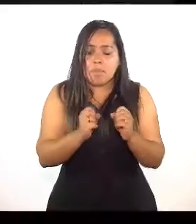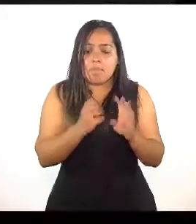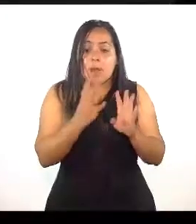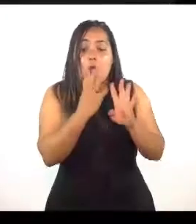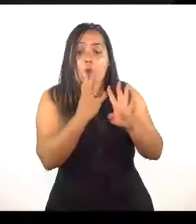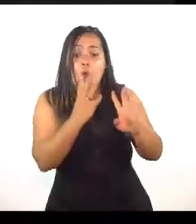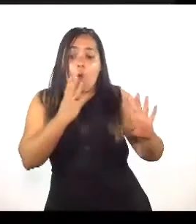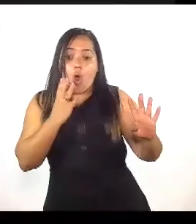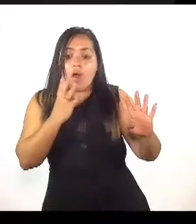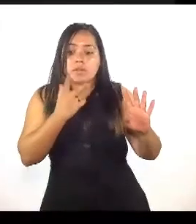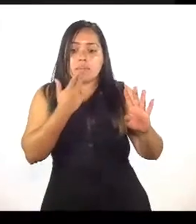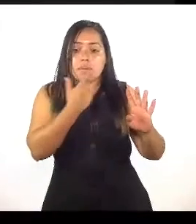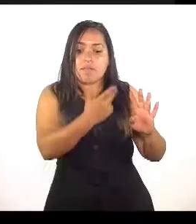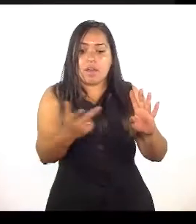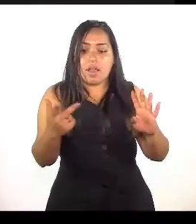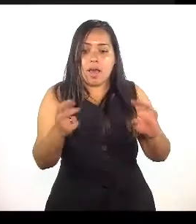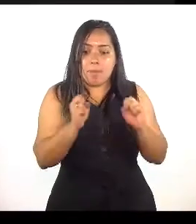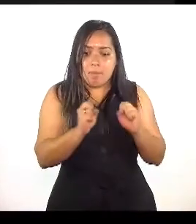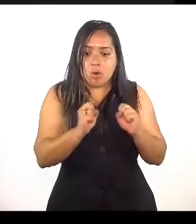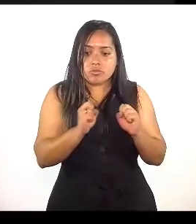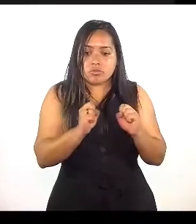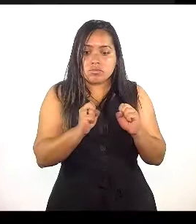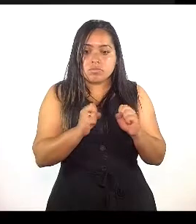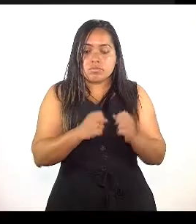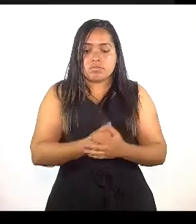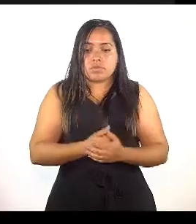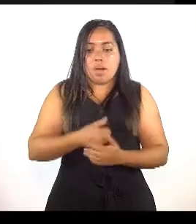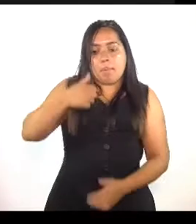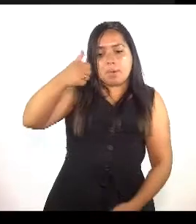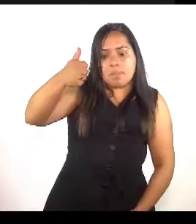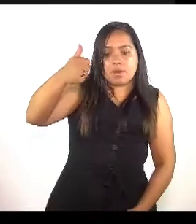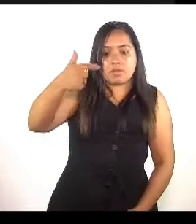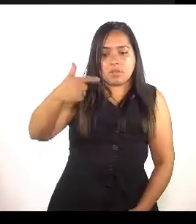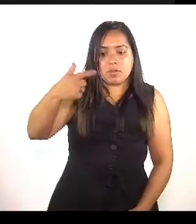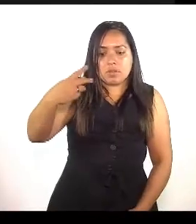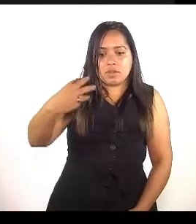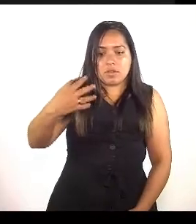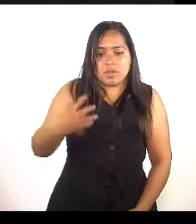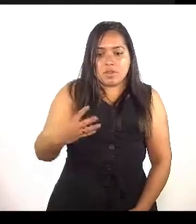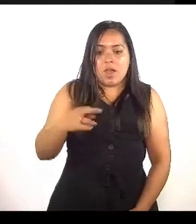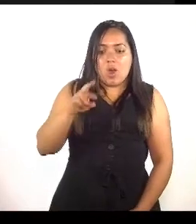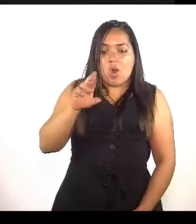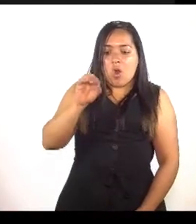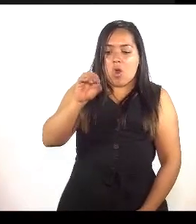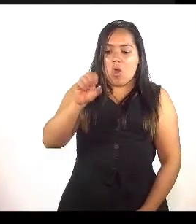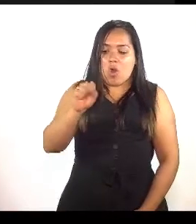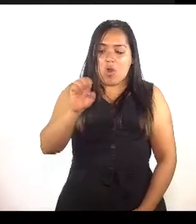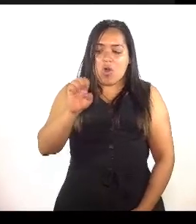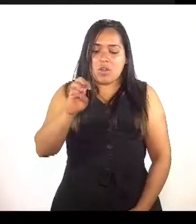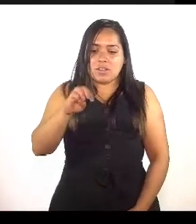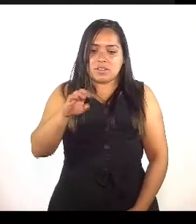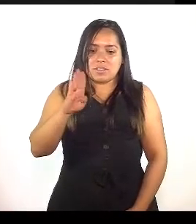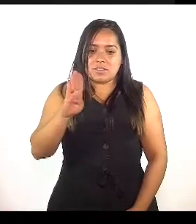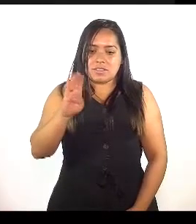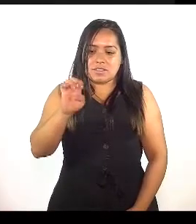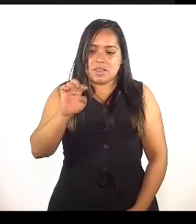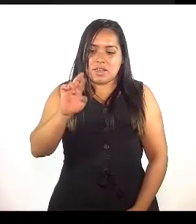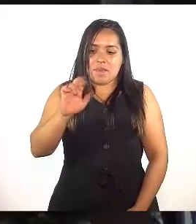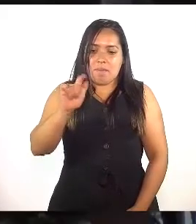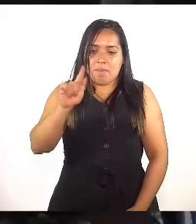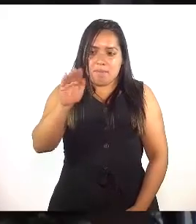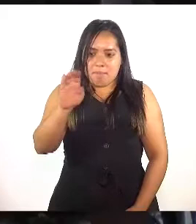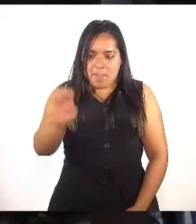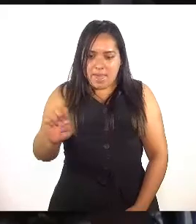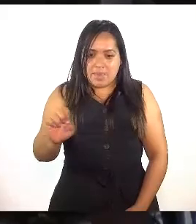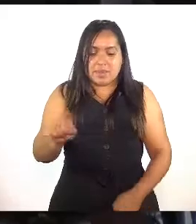Rosenberg primeiro. Vou perguntar também. Perfeito. Rosenberg, Márcio Canela, Alexandre e Luiz Paulo. Jorge Felipe,